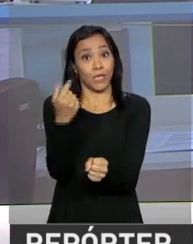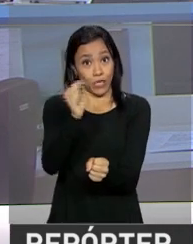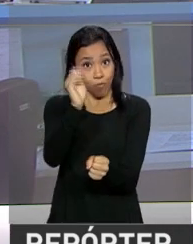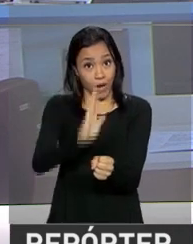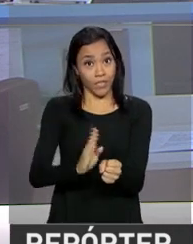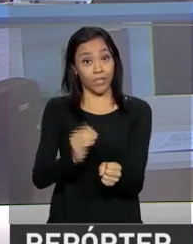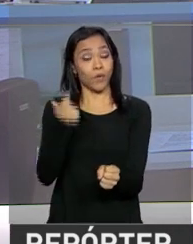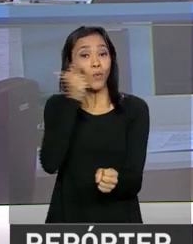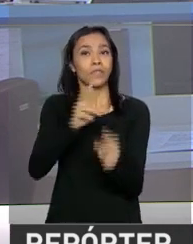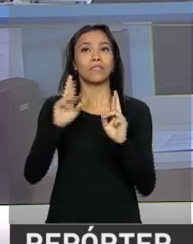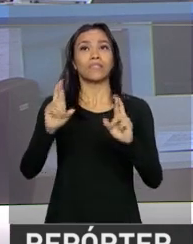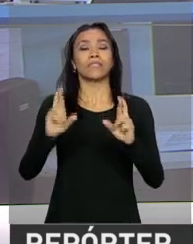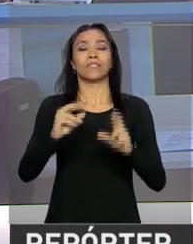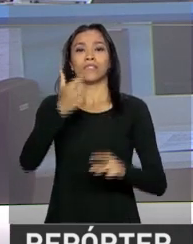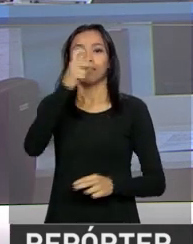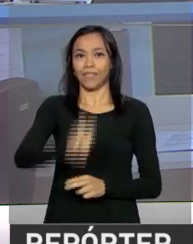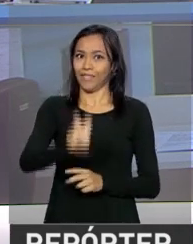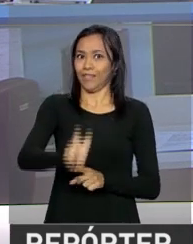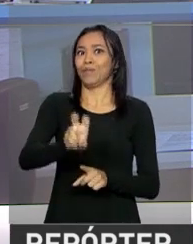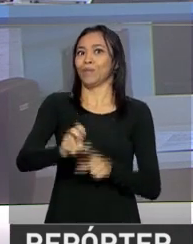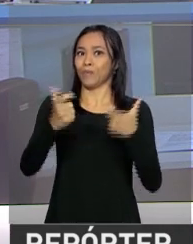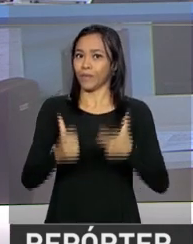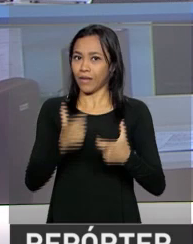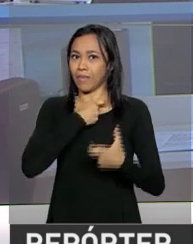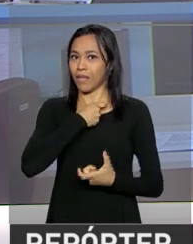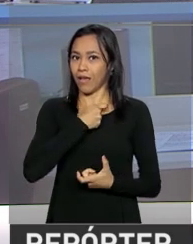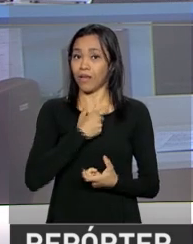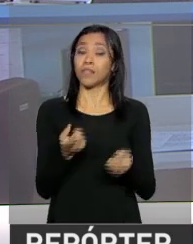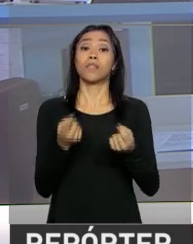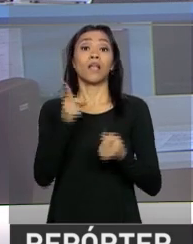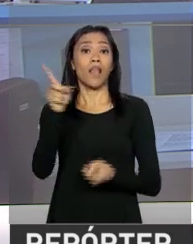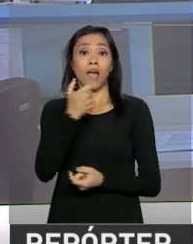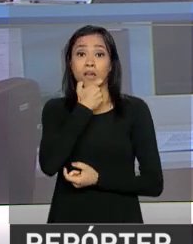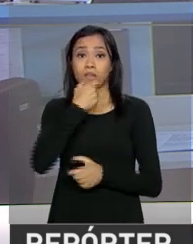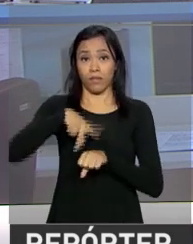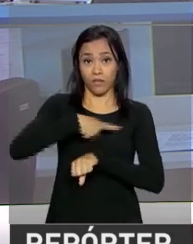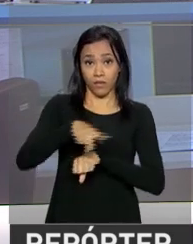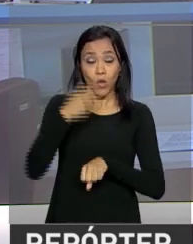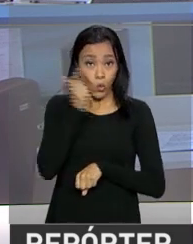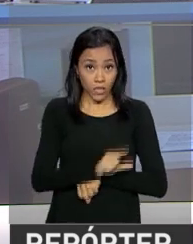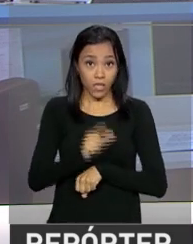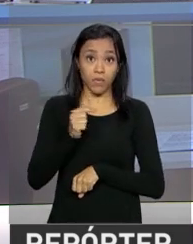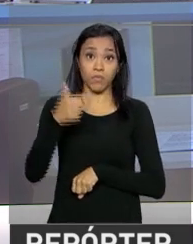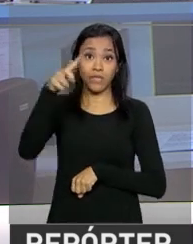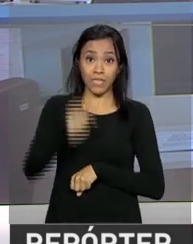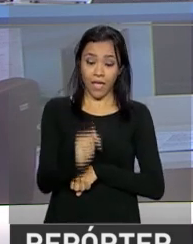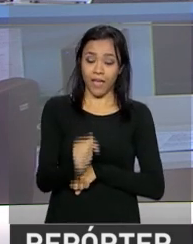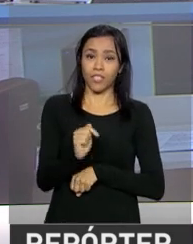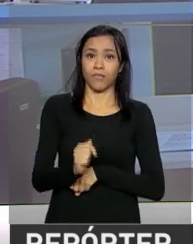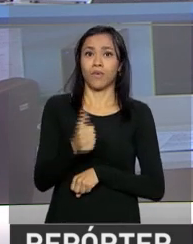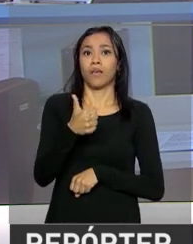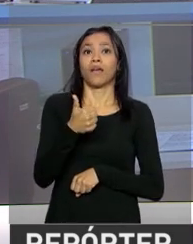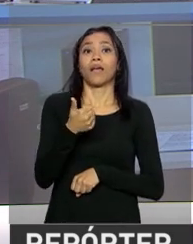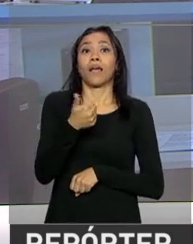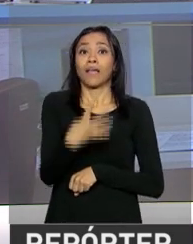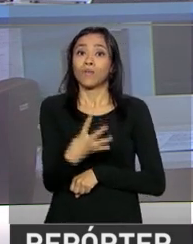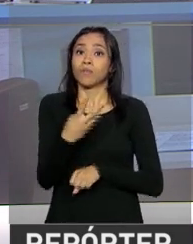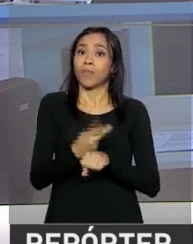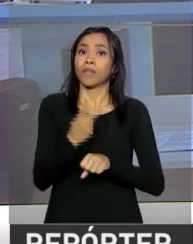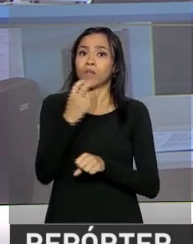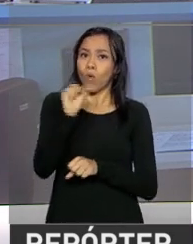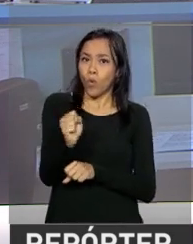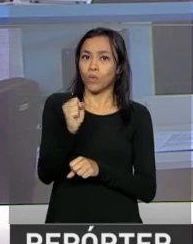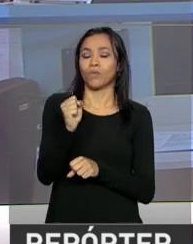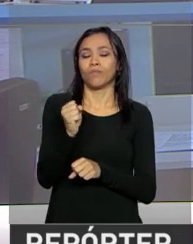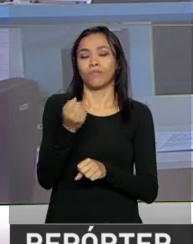quadro de medalhas. Em Londres, conquistamos a 7ª colocação, com 21 medalhas de ouro, 14 de prata e